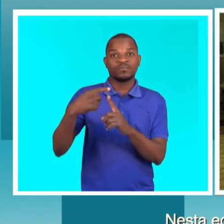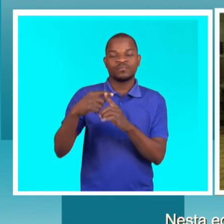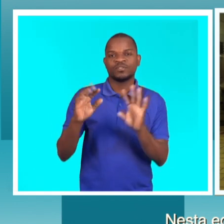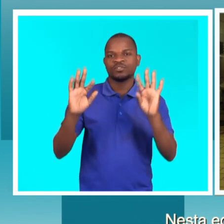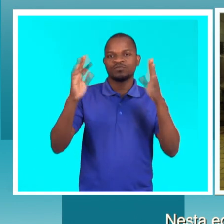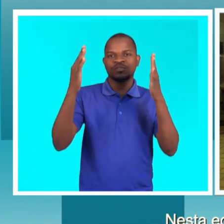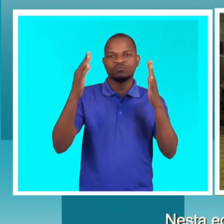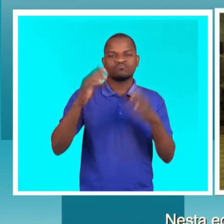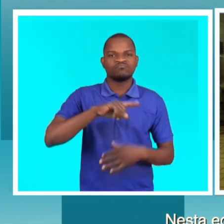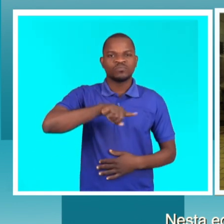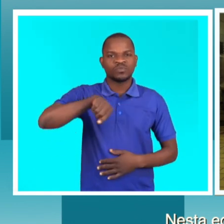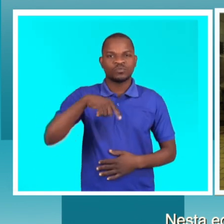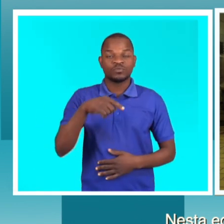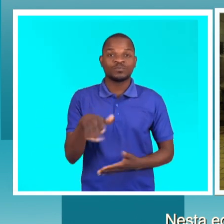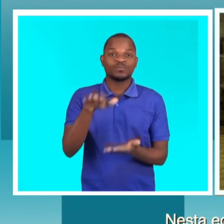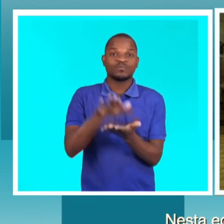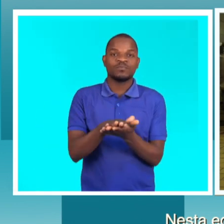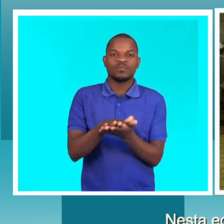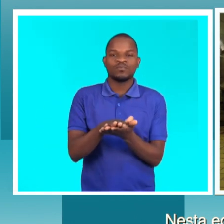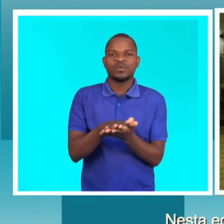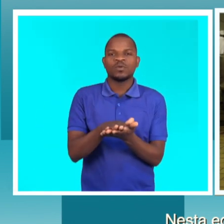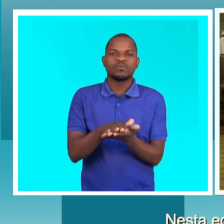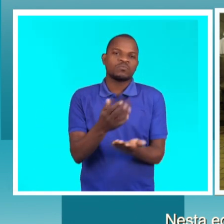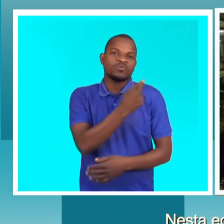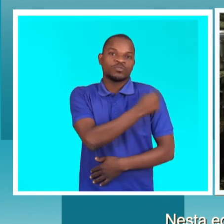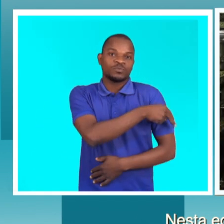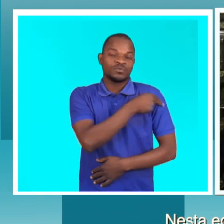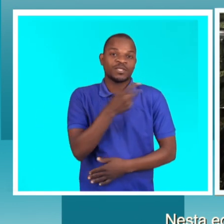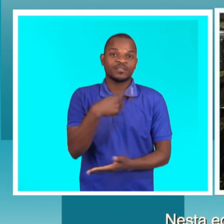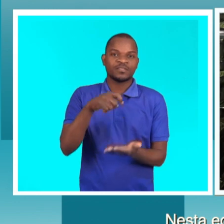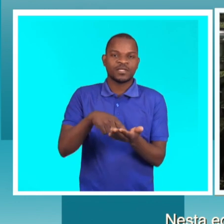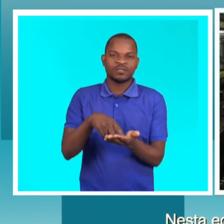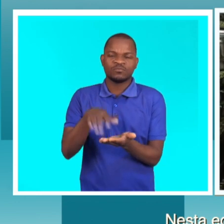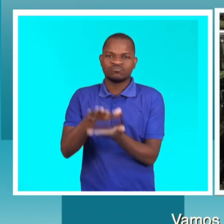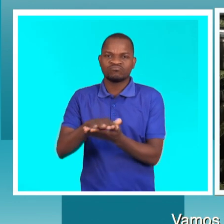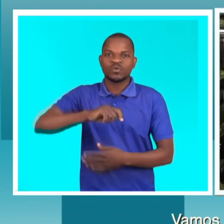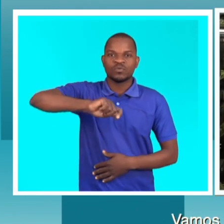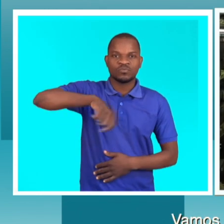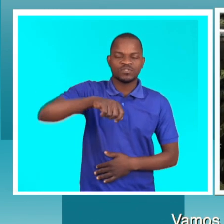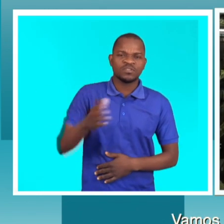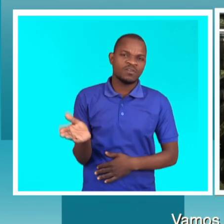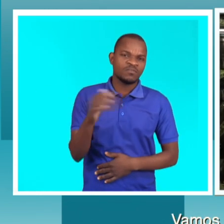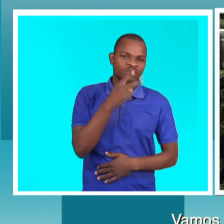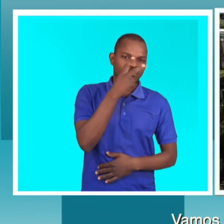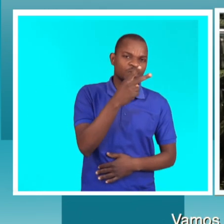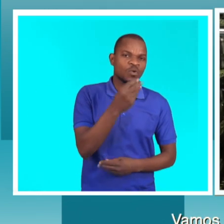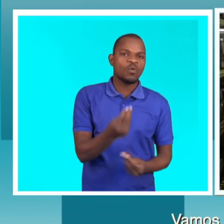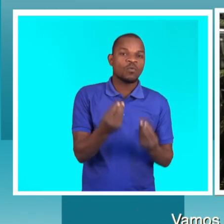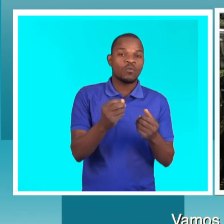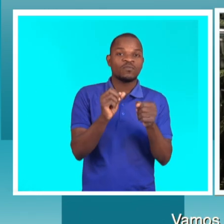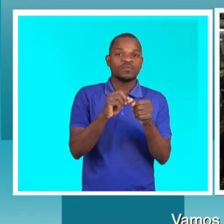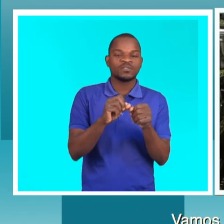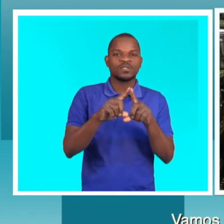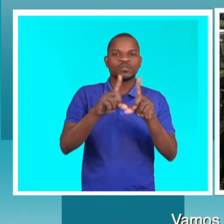Mais Vida, nós estamos aqui na cozinha do Hospital Central do Maputo, vamos acompanhar uma forma acessível